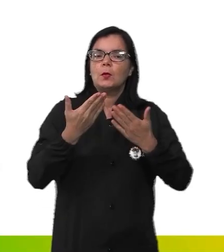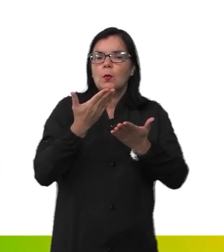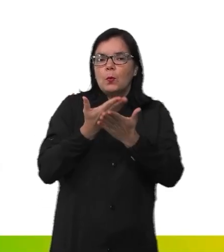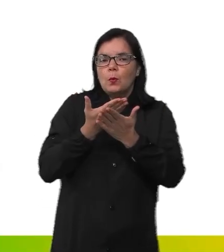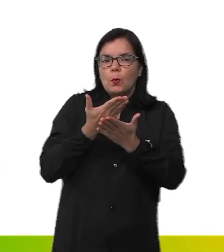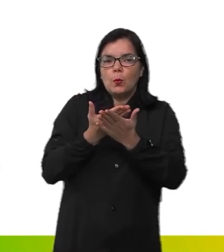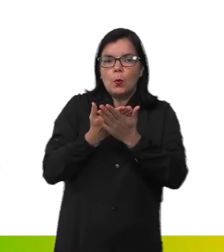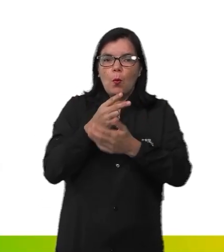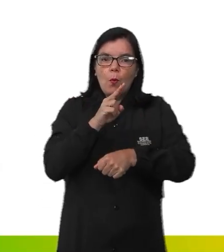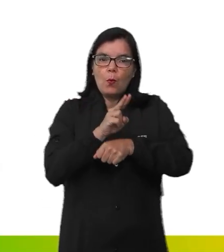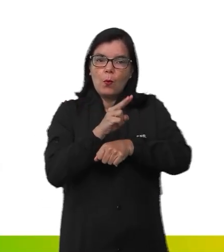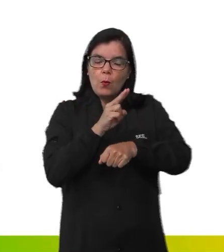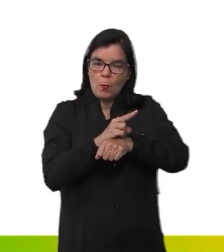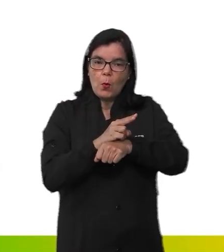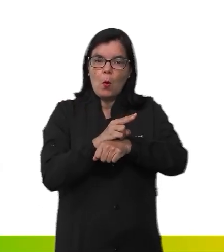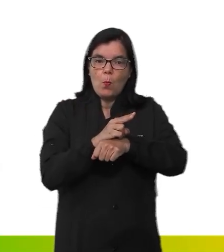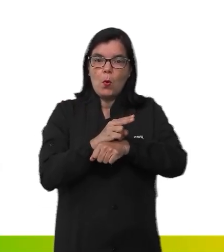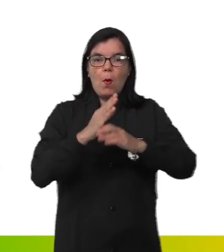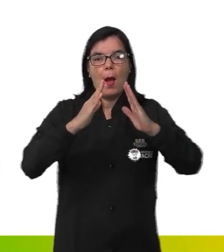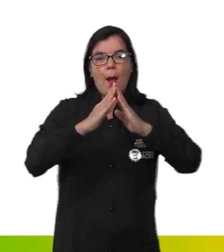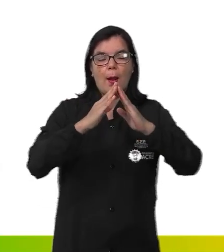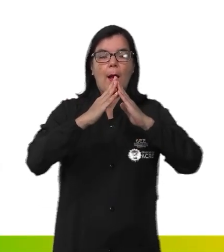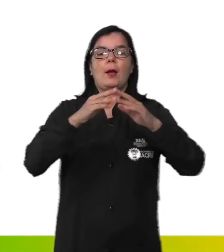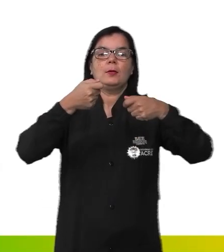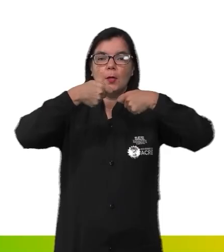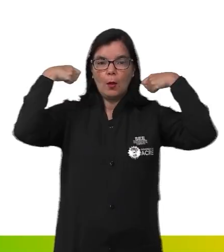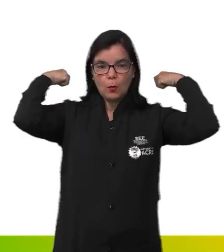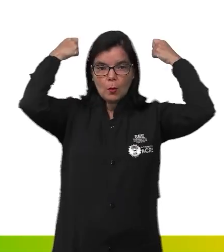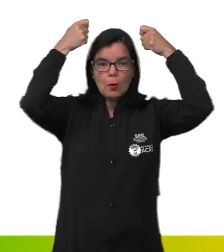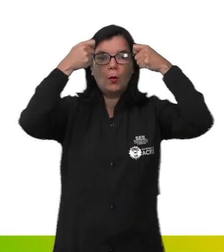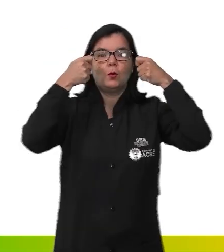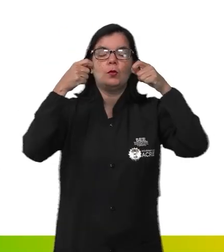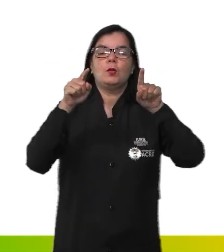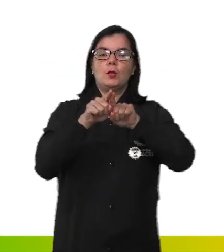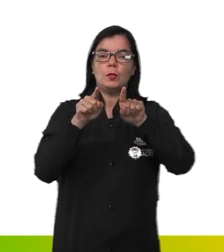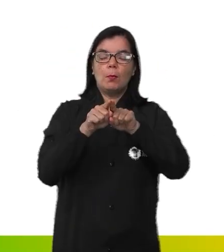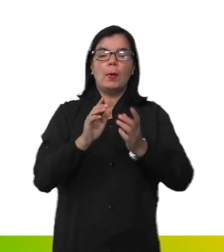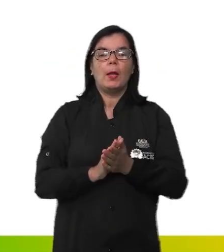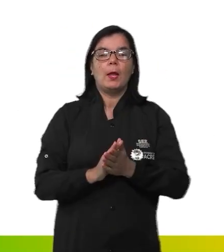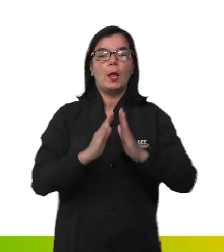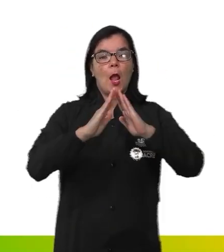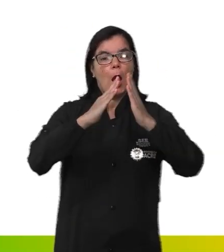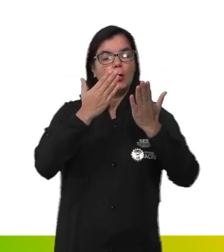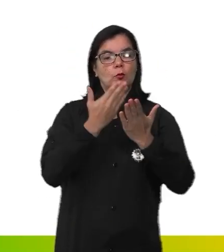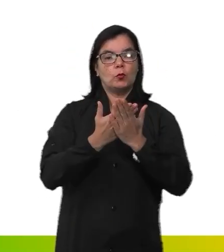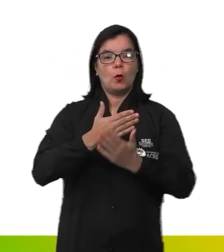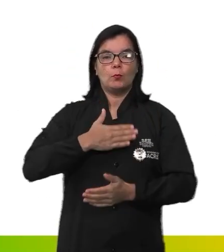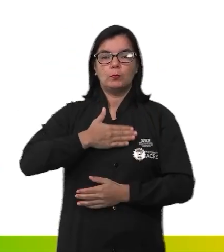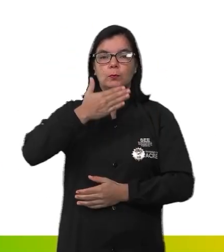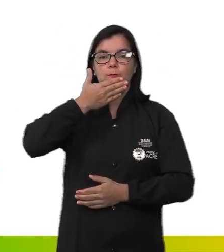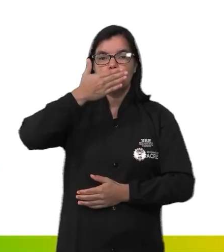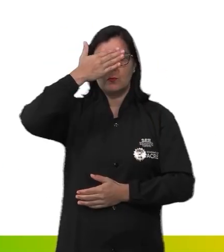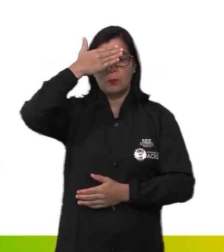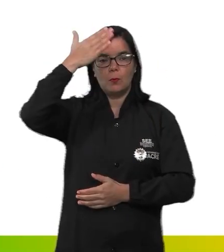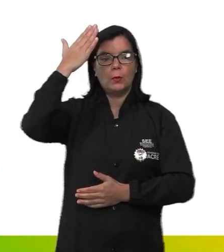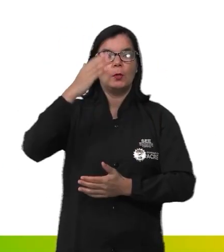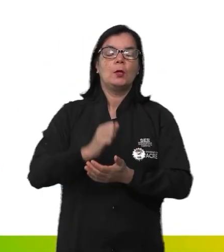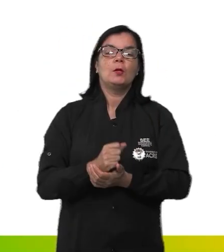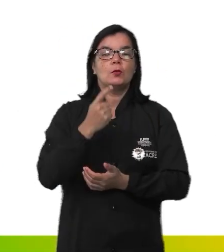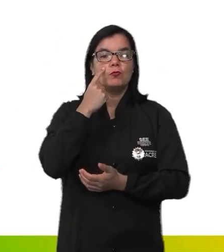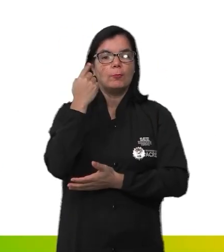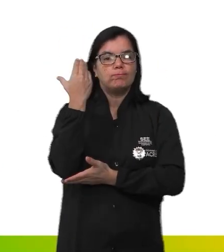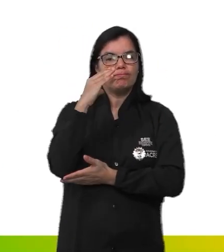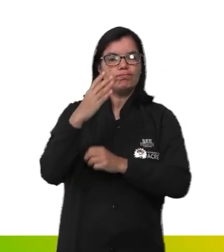estudo preservado por mosteiros e escolas islâmicas. A ciência servia para reforçar visões